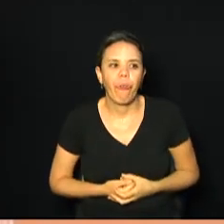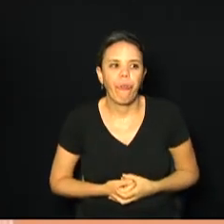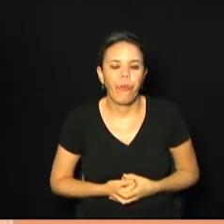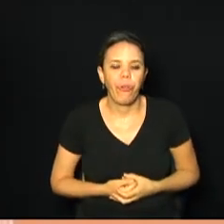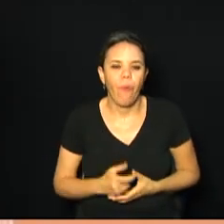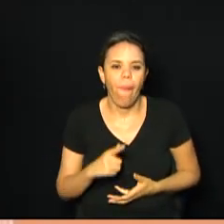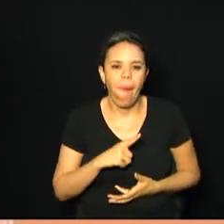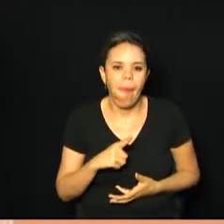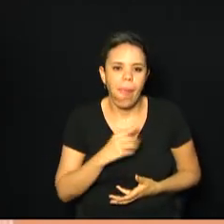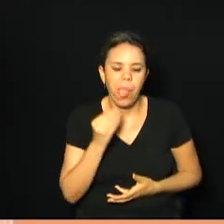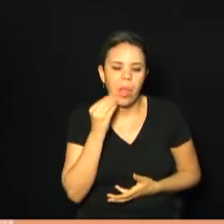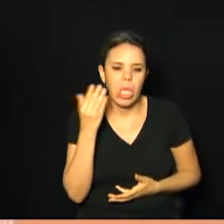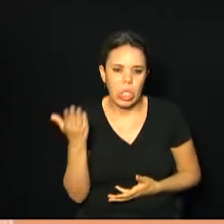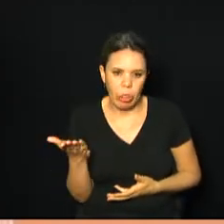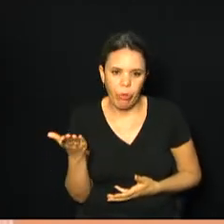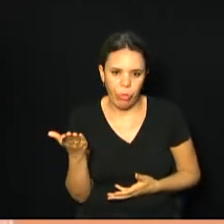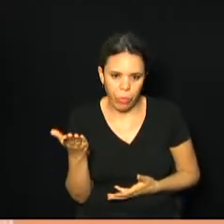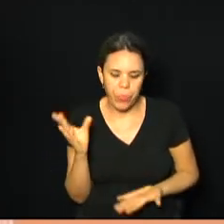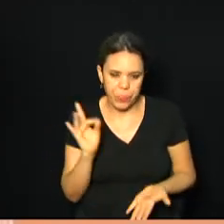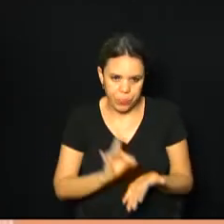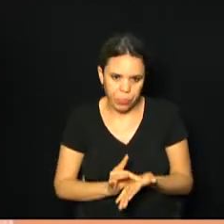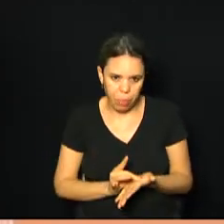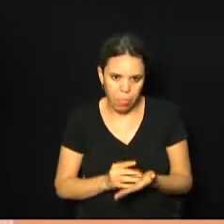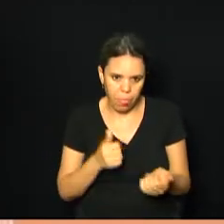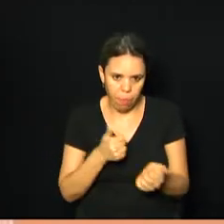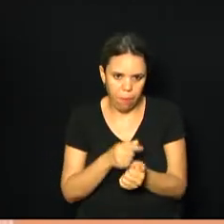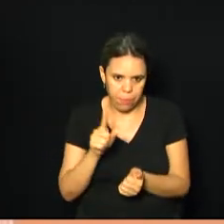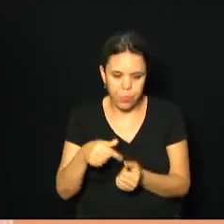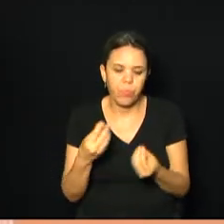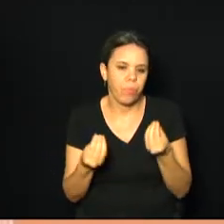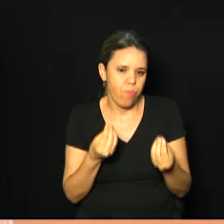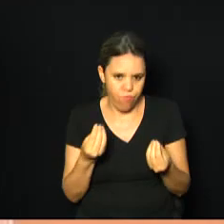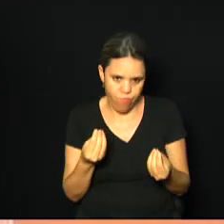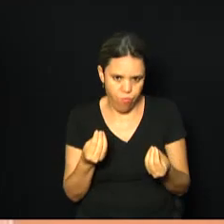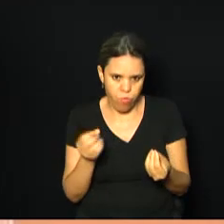Existe essa possibilidade? É real? É próxima isso aí? Como é que é?